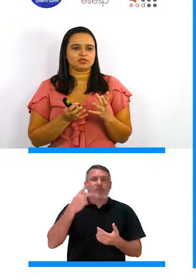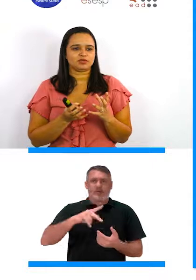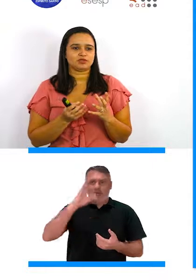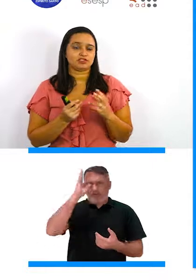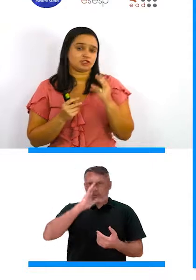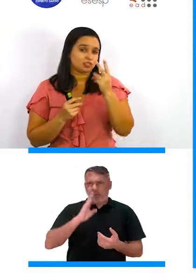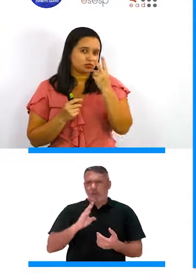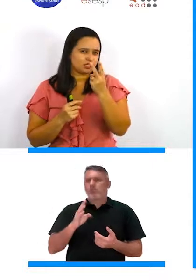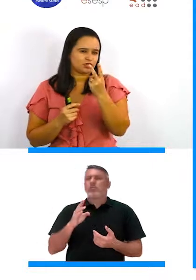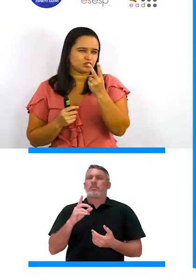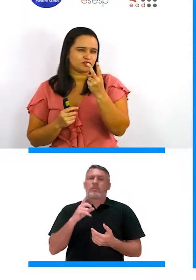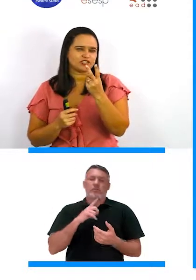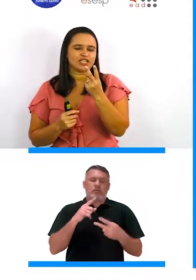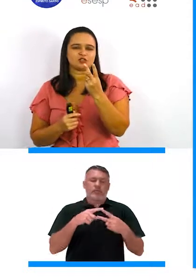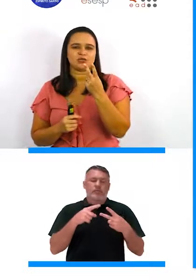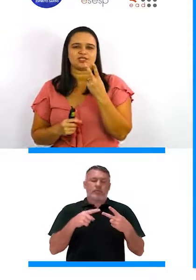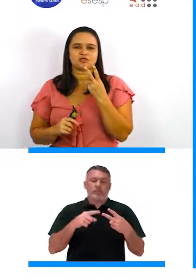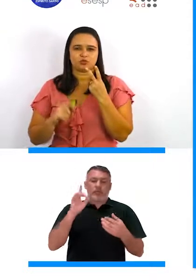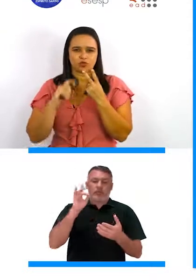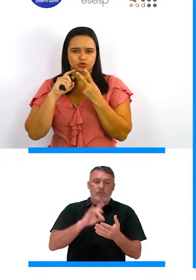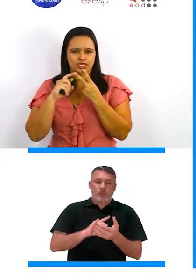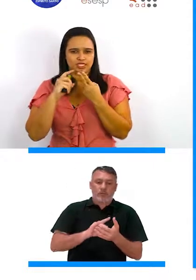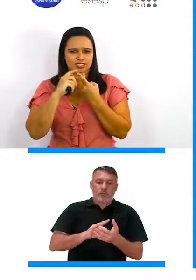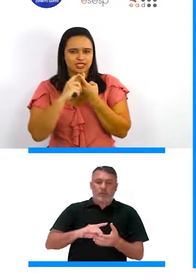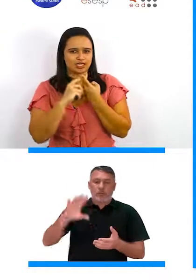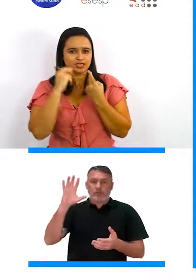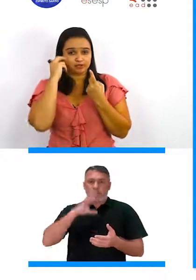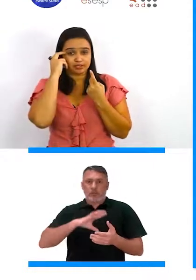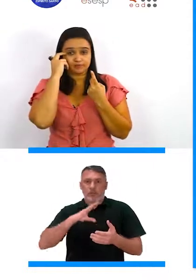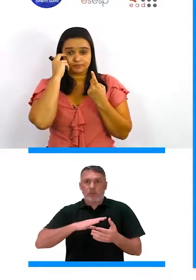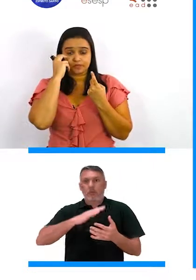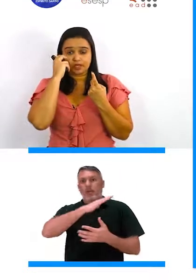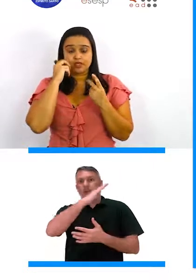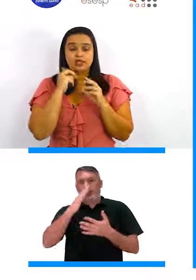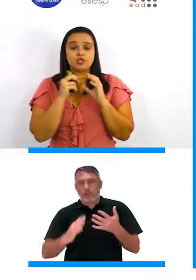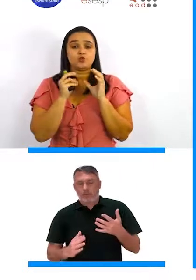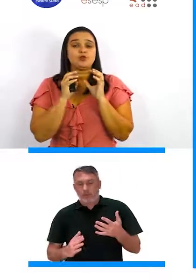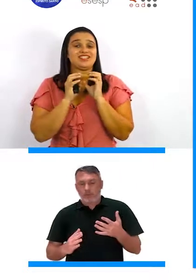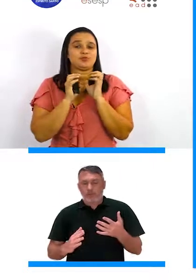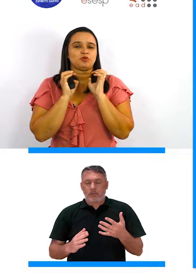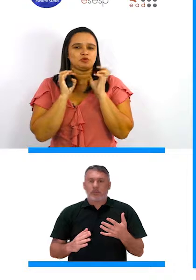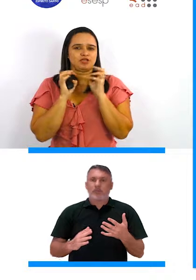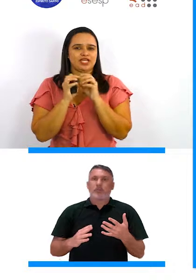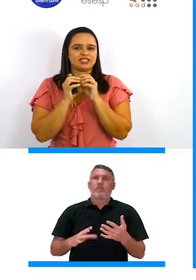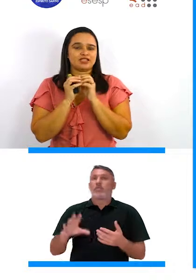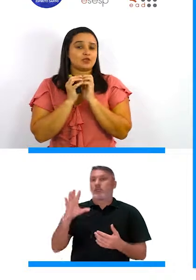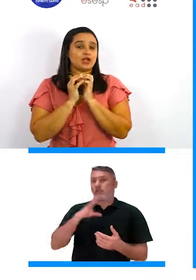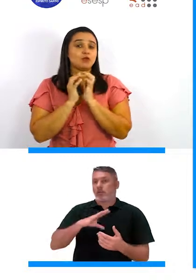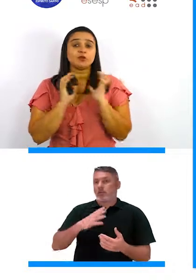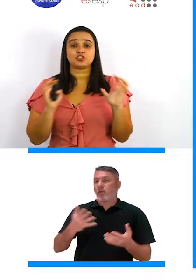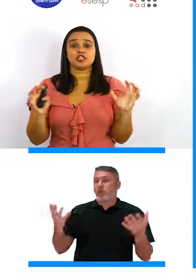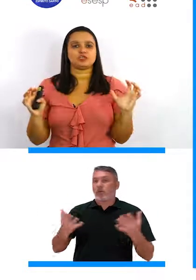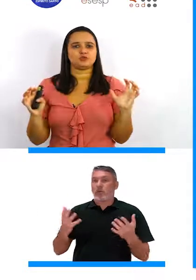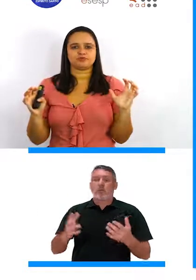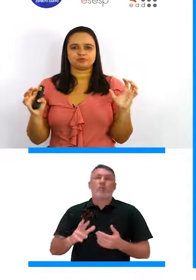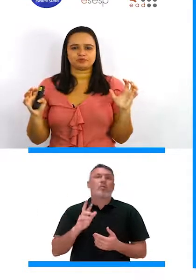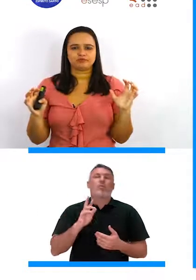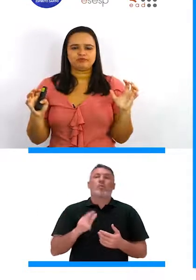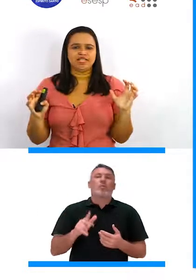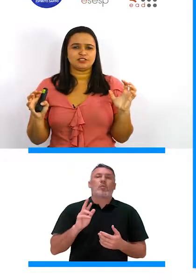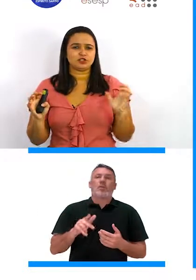oficial do Brasil. A gente tem duas línguas oficiais no Brasil, o português e a Libras. E esse português, ele não é